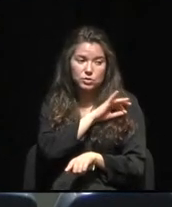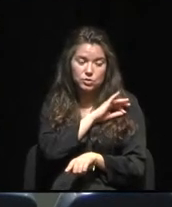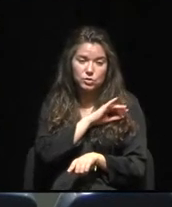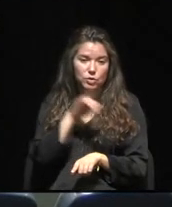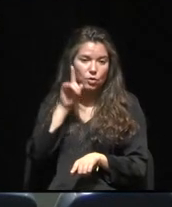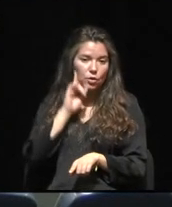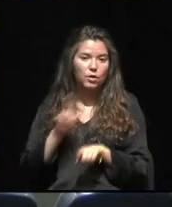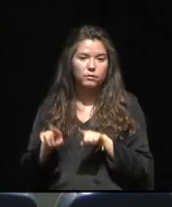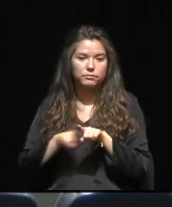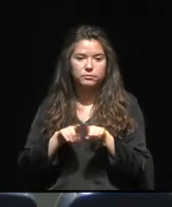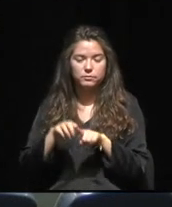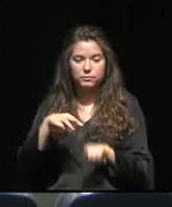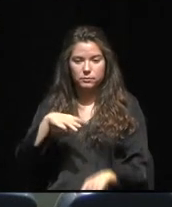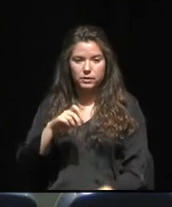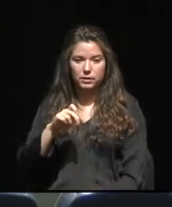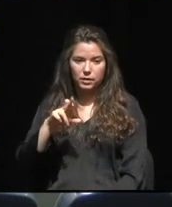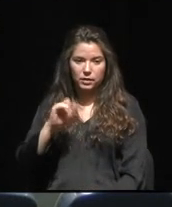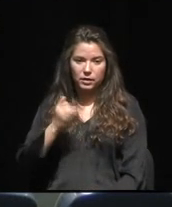pid do